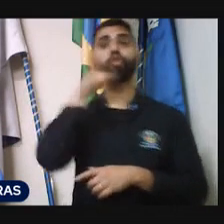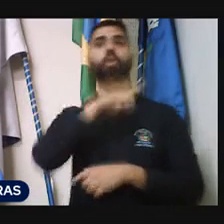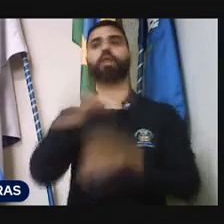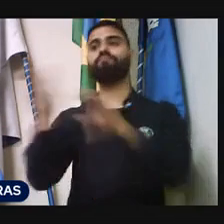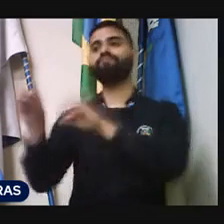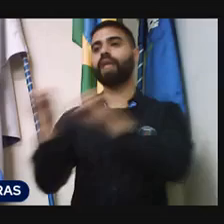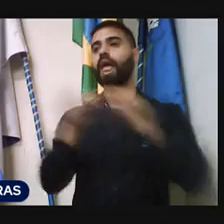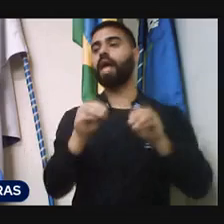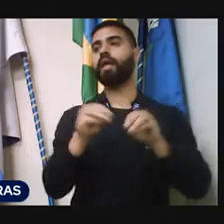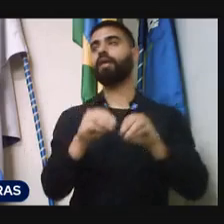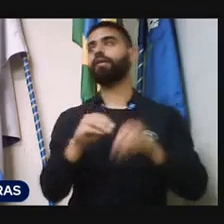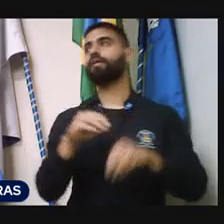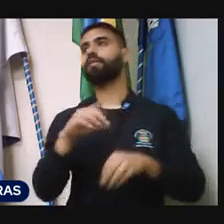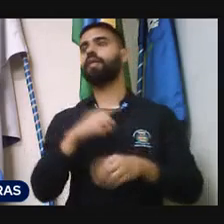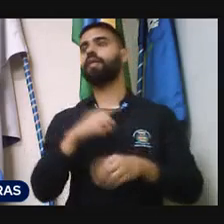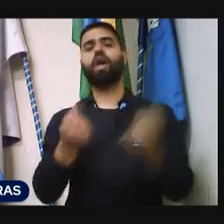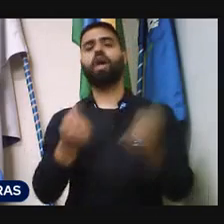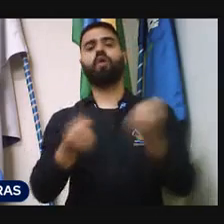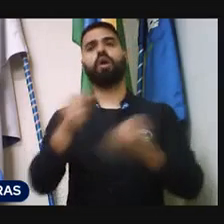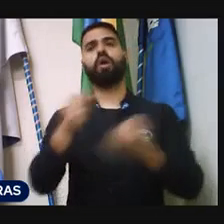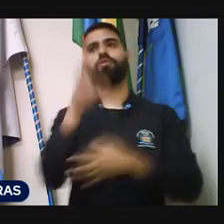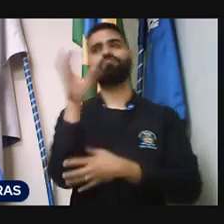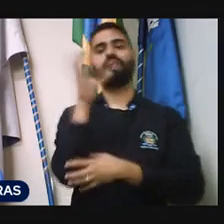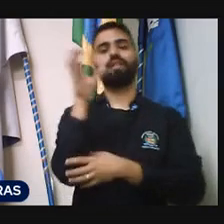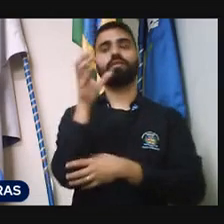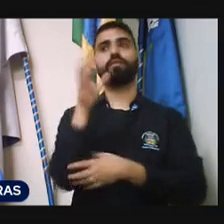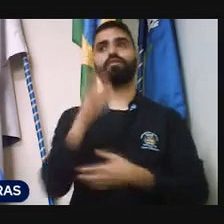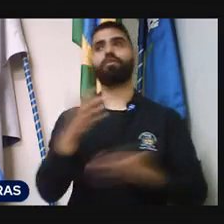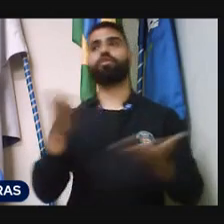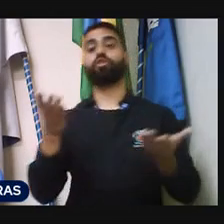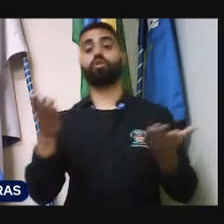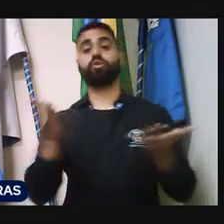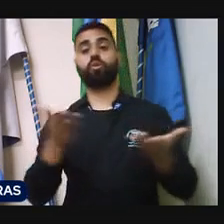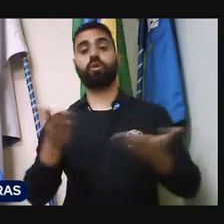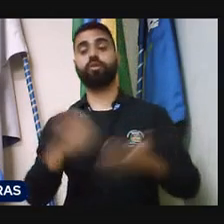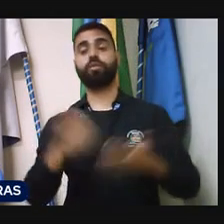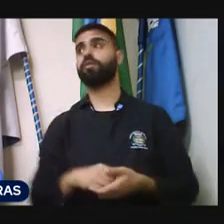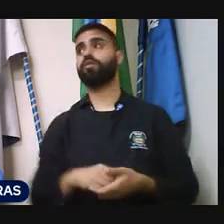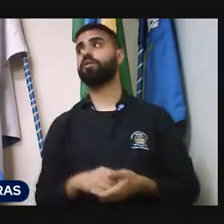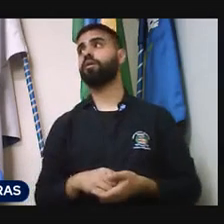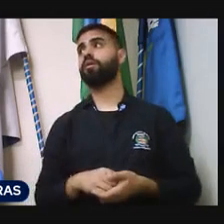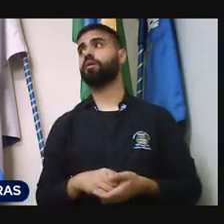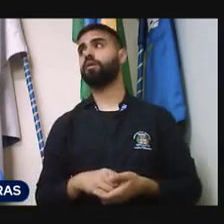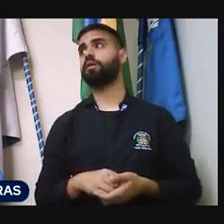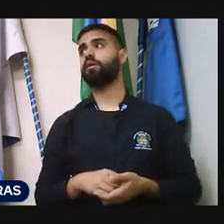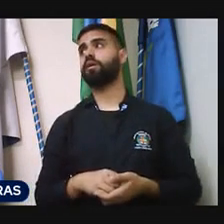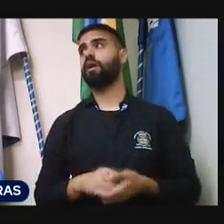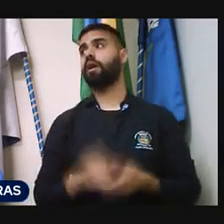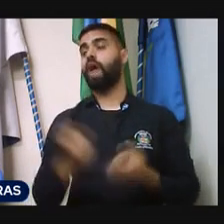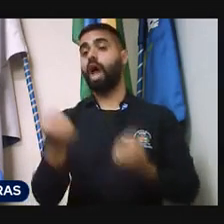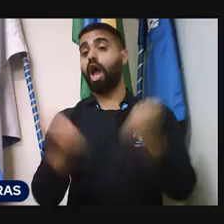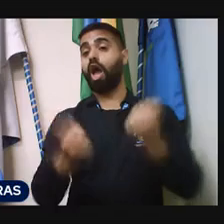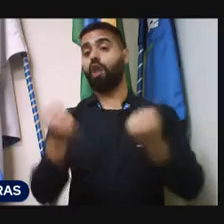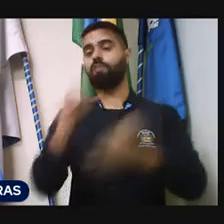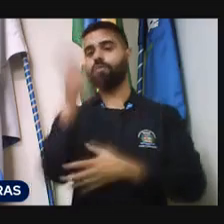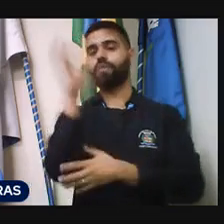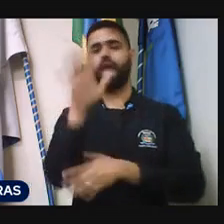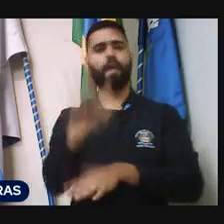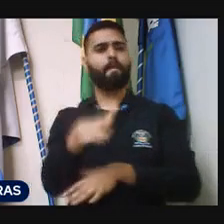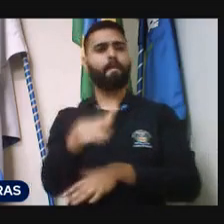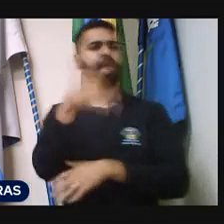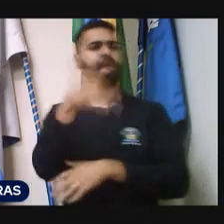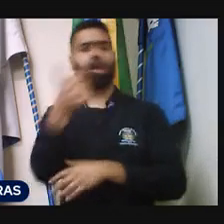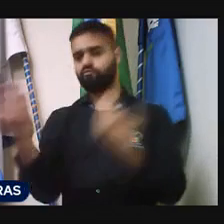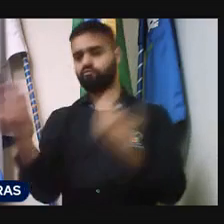e passou que era antes dessa e hoje ambulância de Conservatória é a melhor do